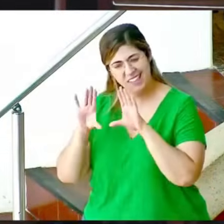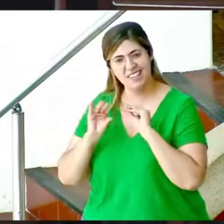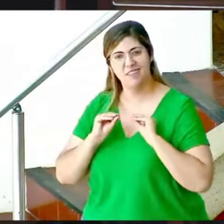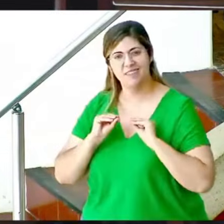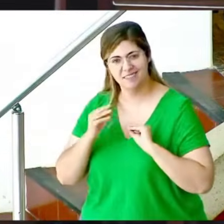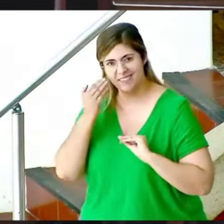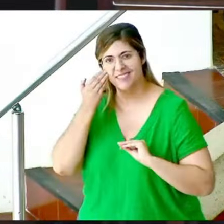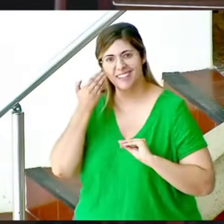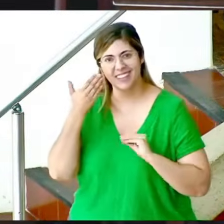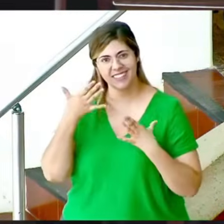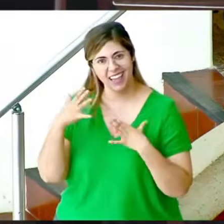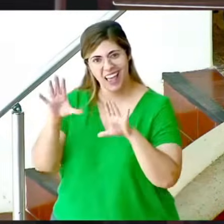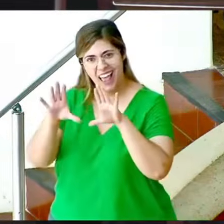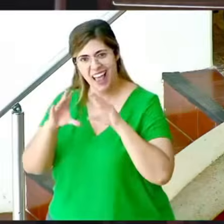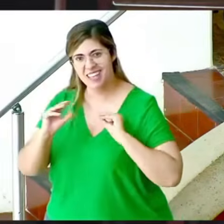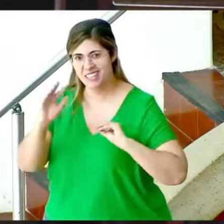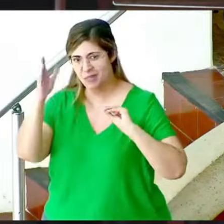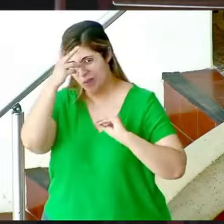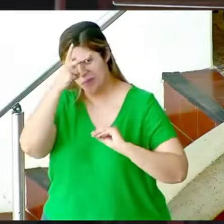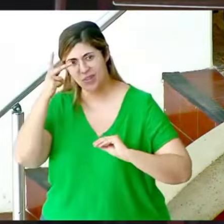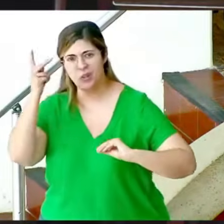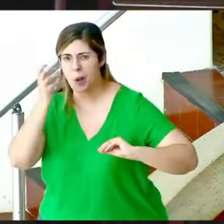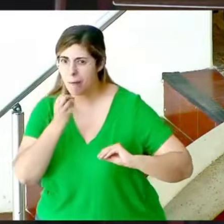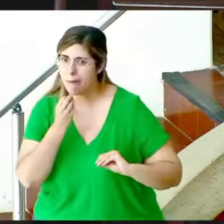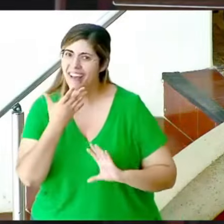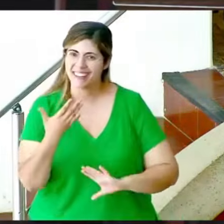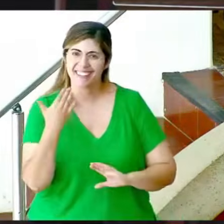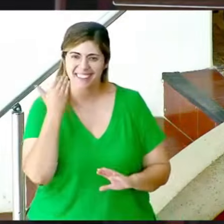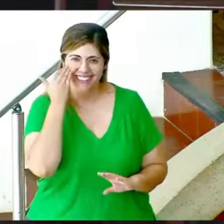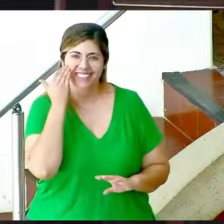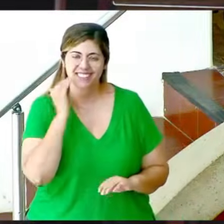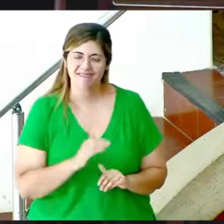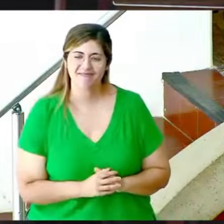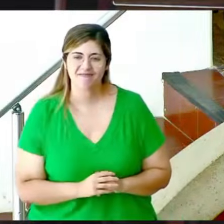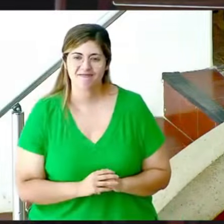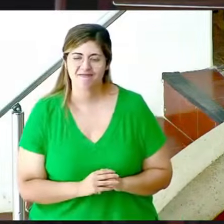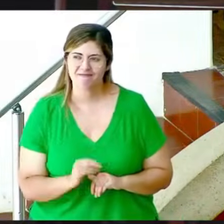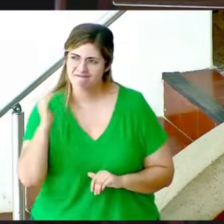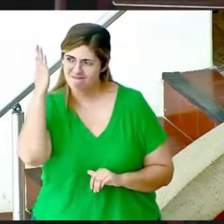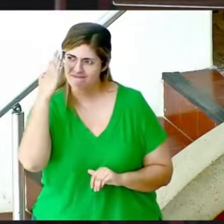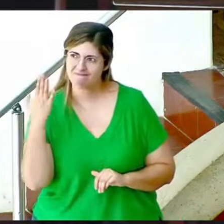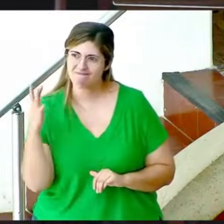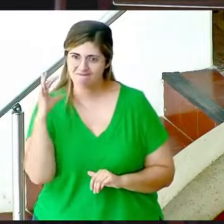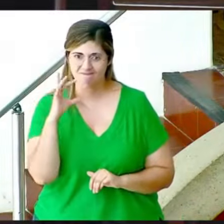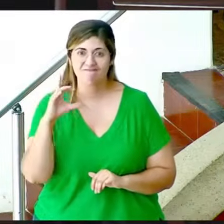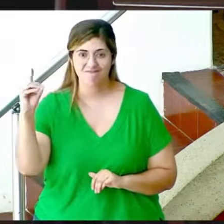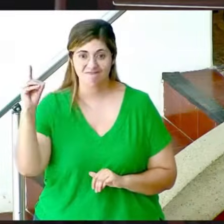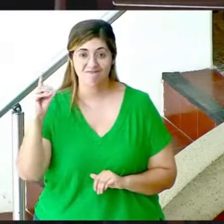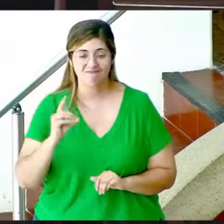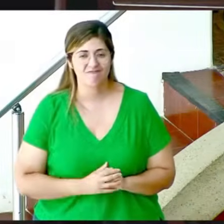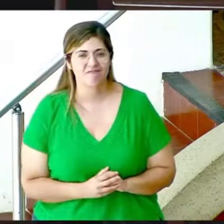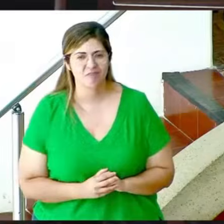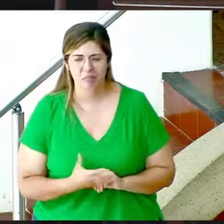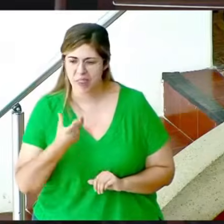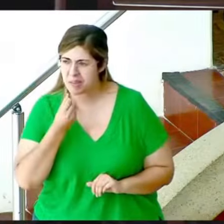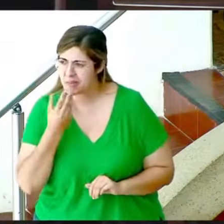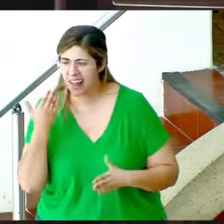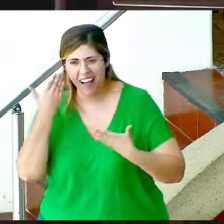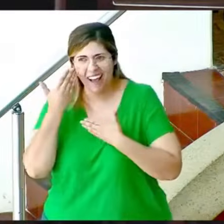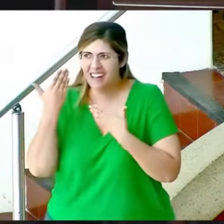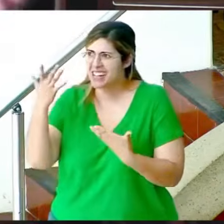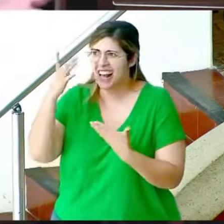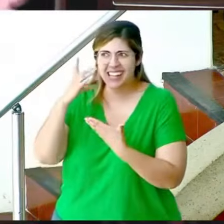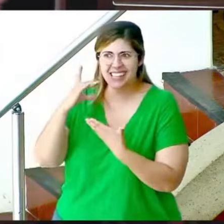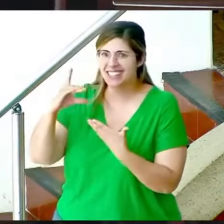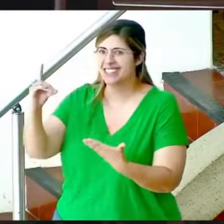para honrarem a Deus, para não desonrarem a Deus. Como é que eu não vou valorizar isso? Como é que eu não vou dizer graças a Deus, quando